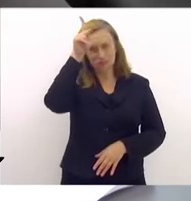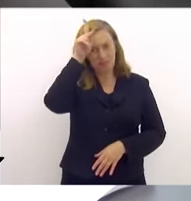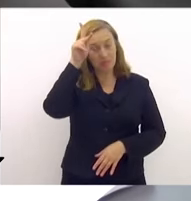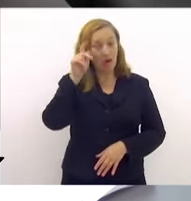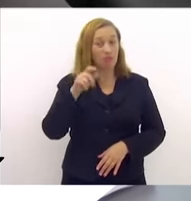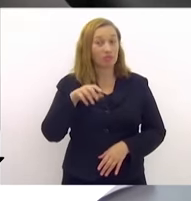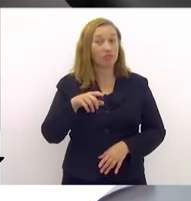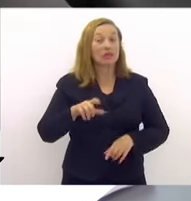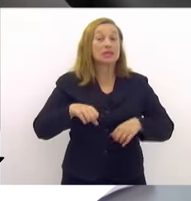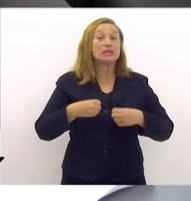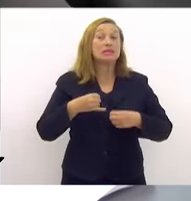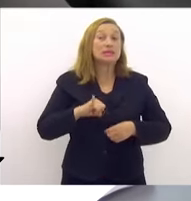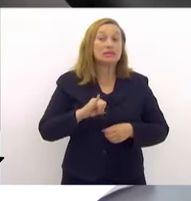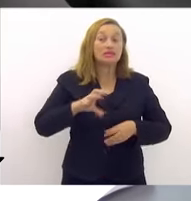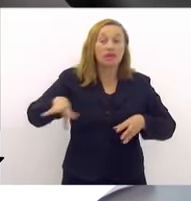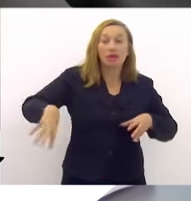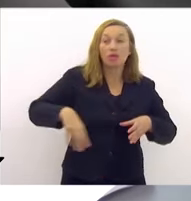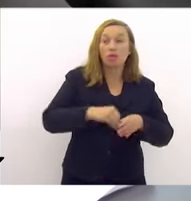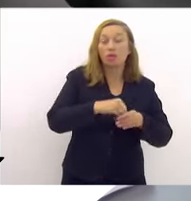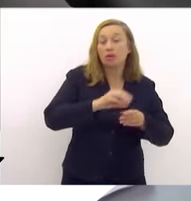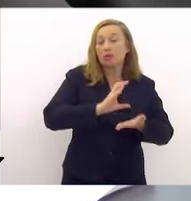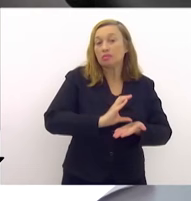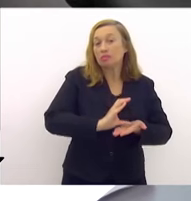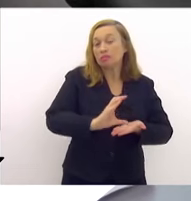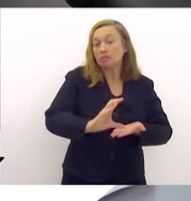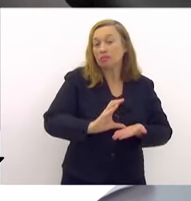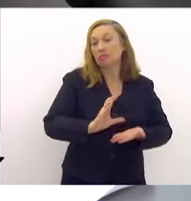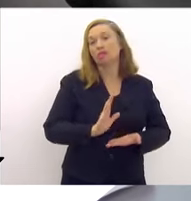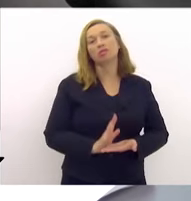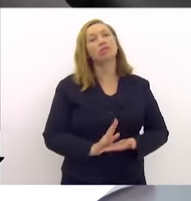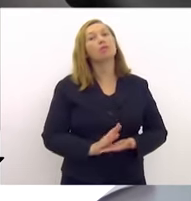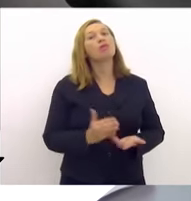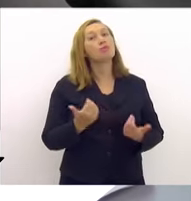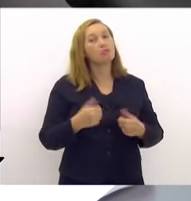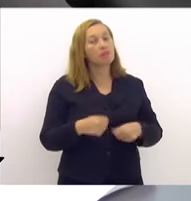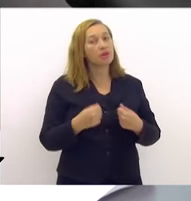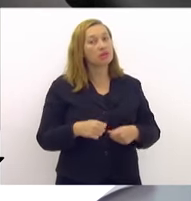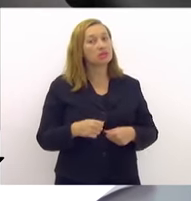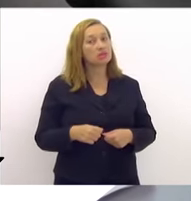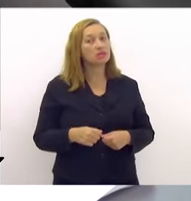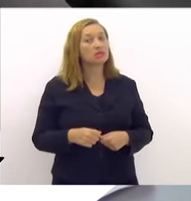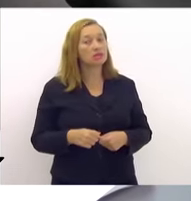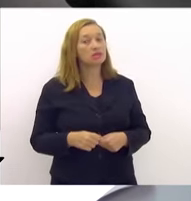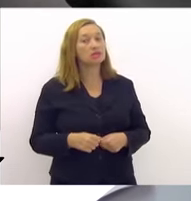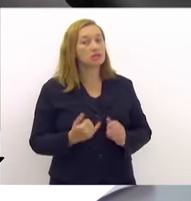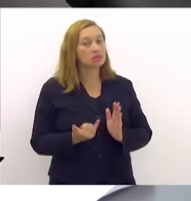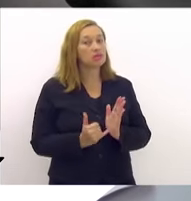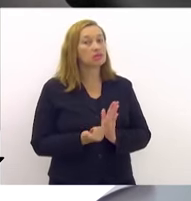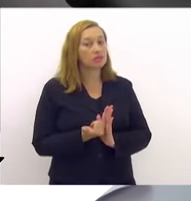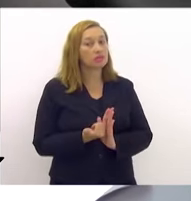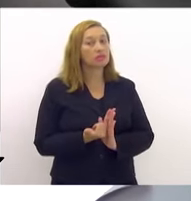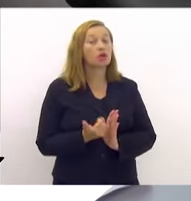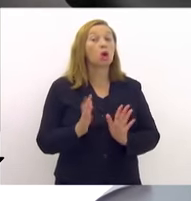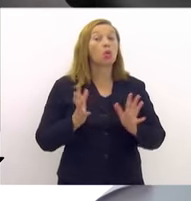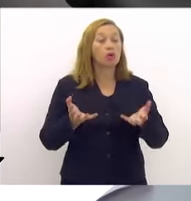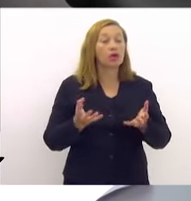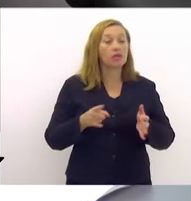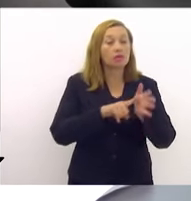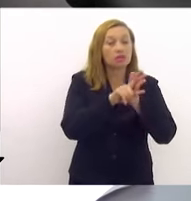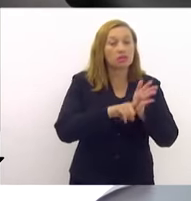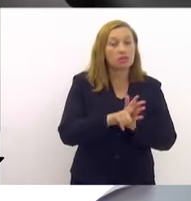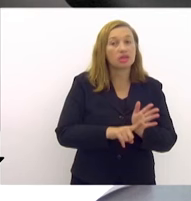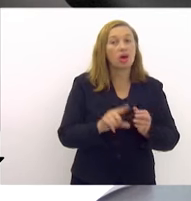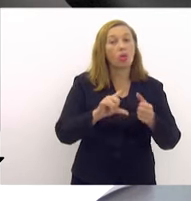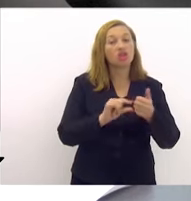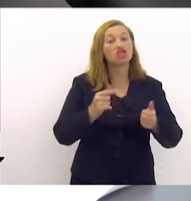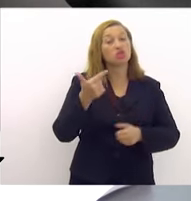se vai incluir benefícios, tem que ter renúncia de receita. Então, eu quero examinar este artigo 2º. Se